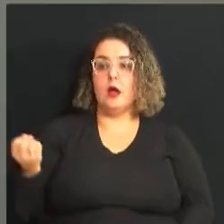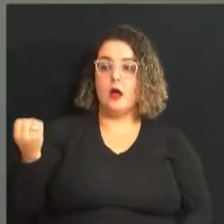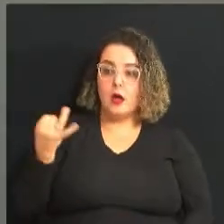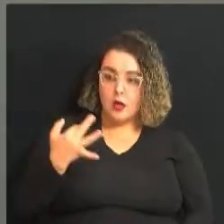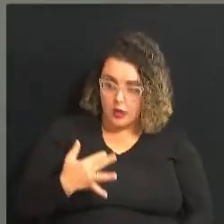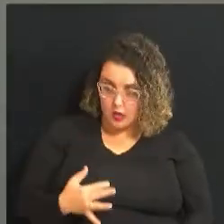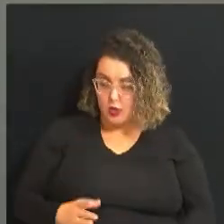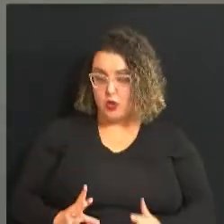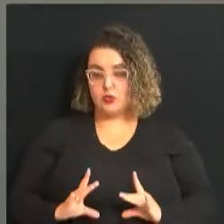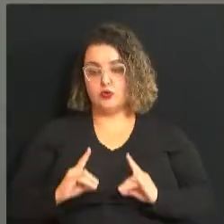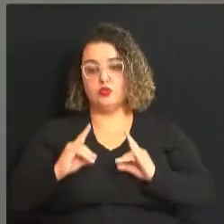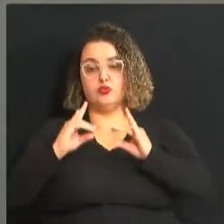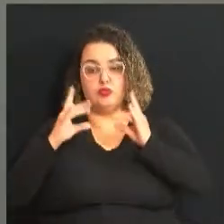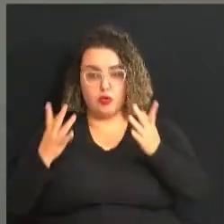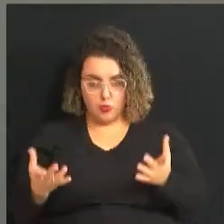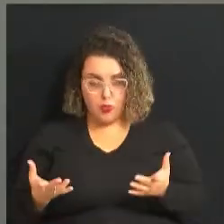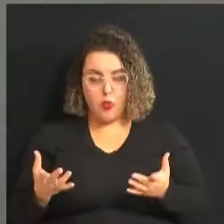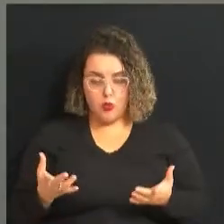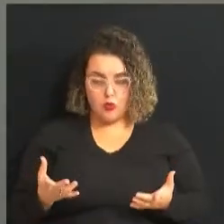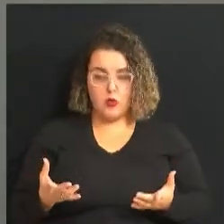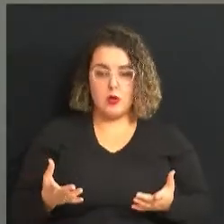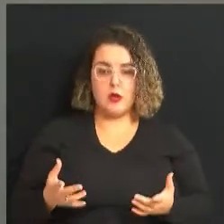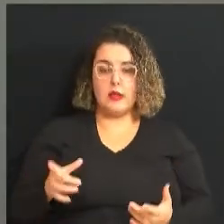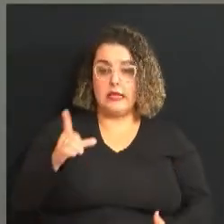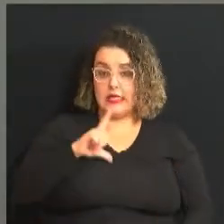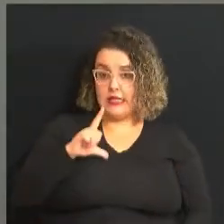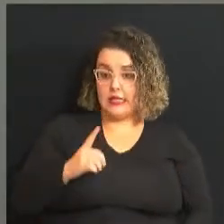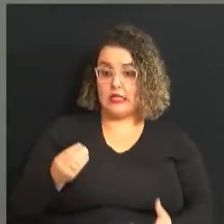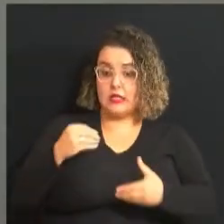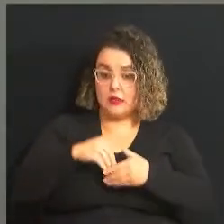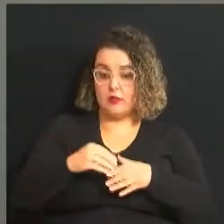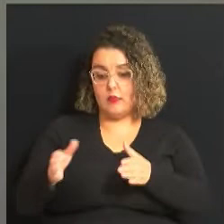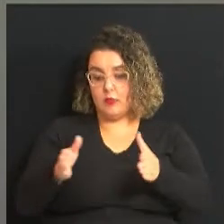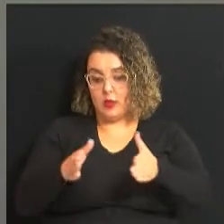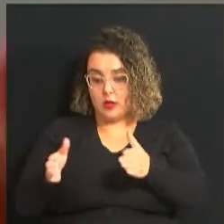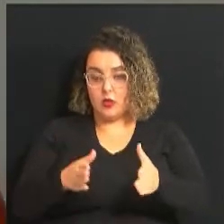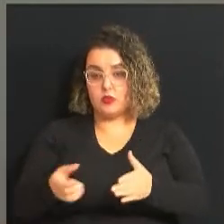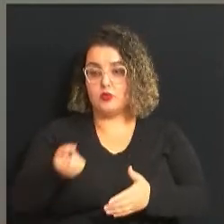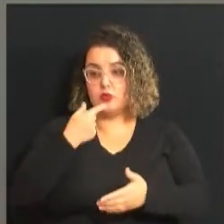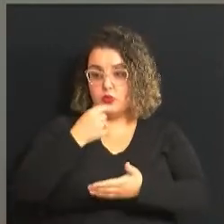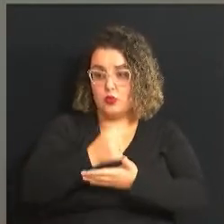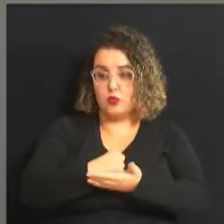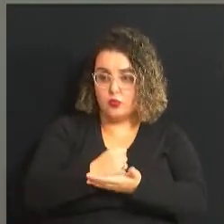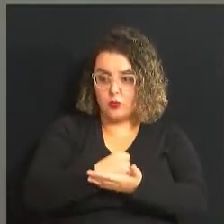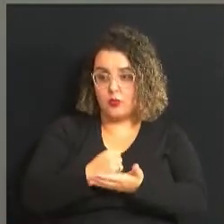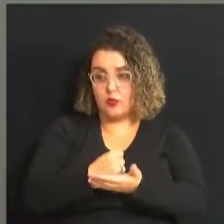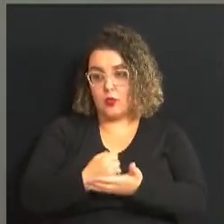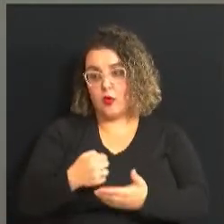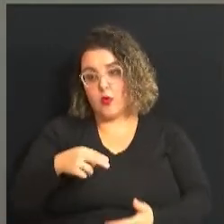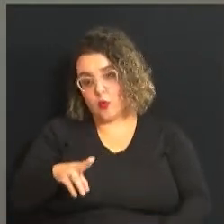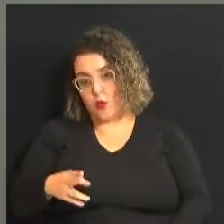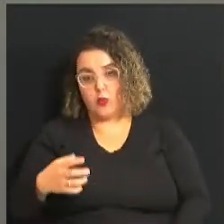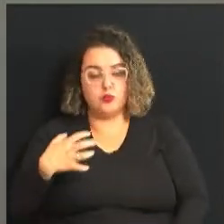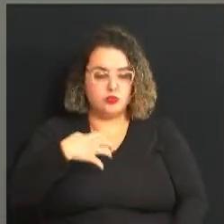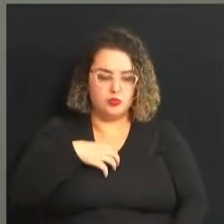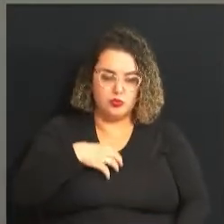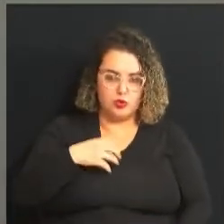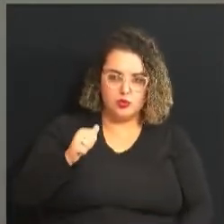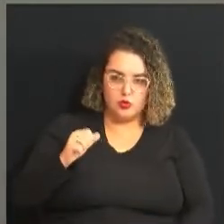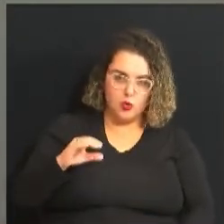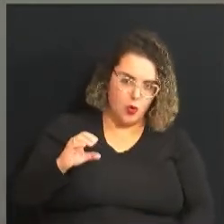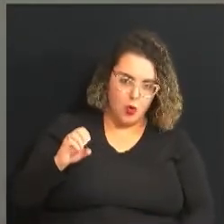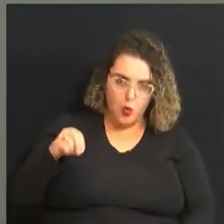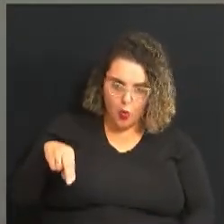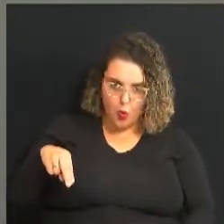A quantidade de hormônio que tem num determinado anticoncepcional ou num determinado método contraceptivo, né? Porque